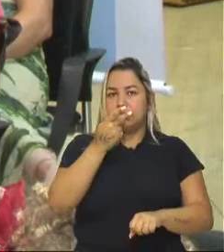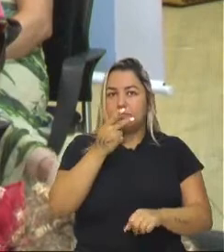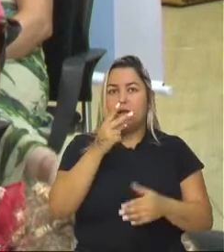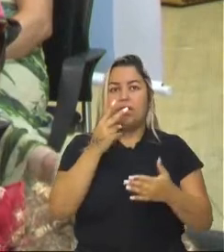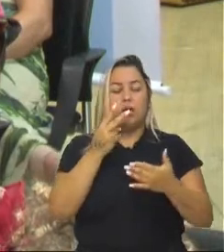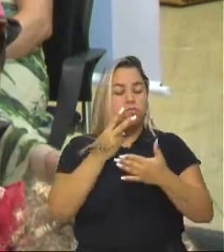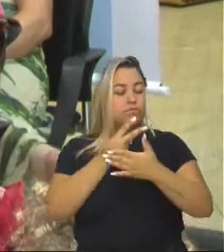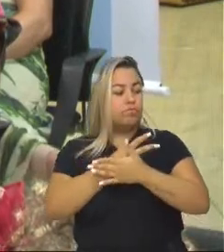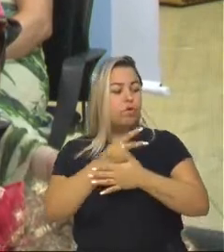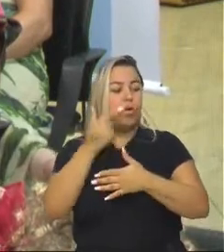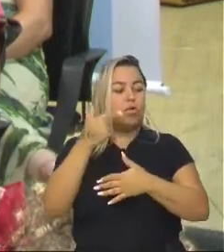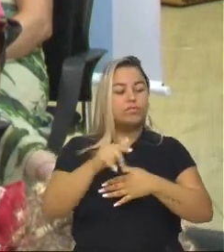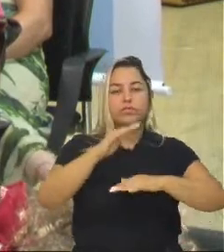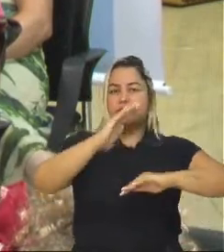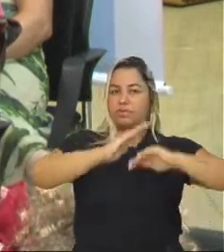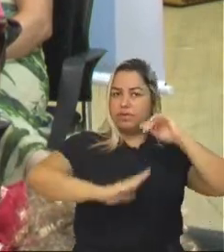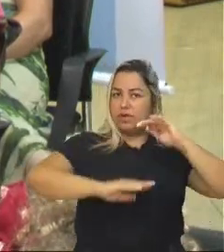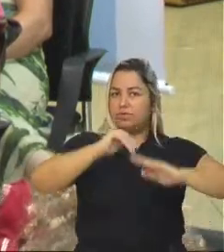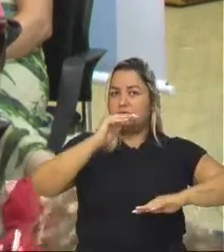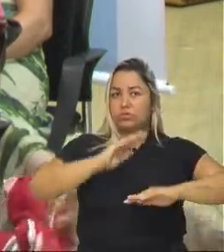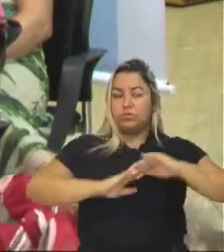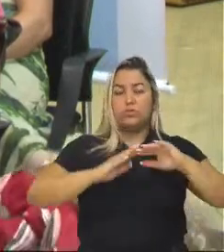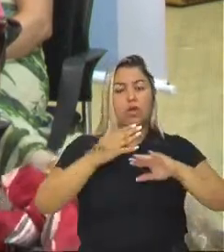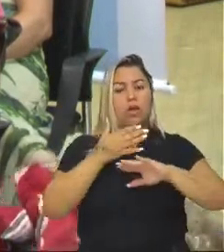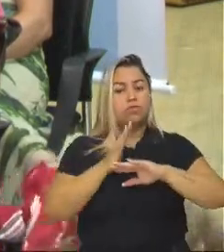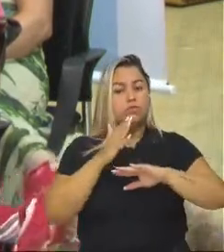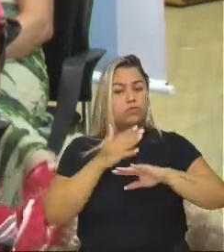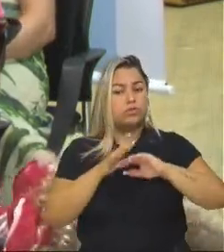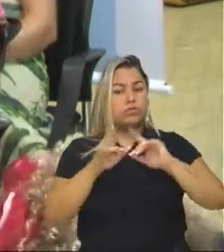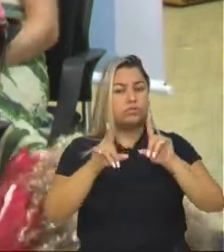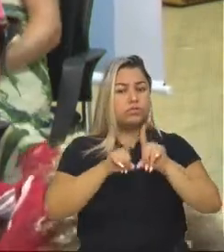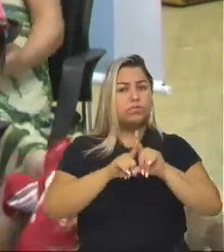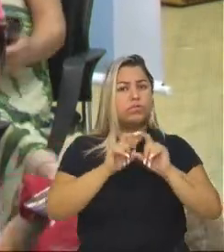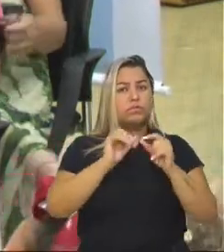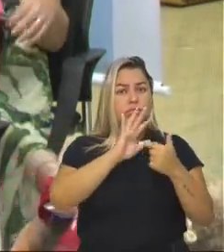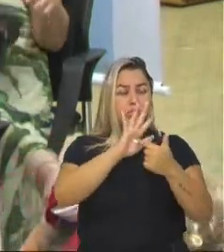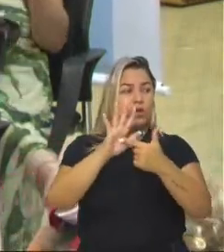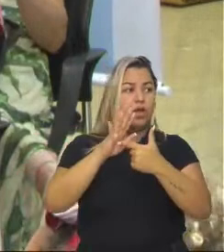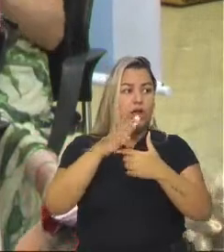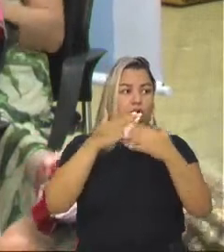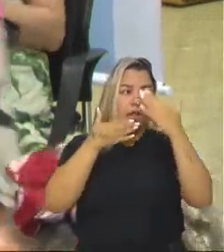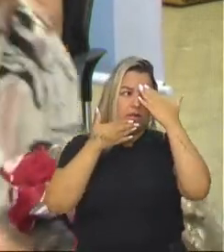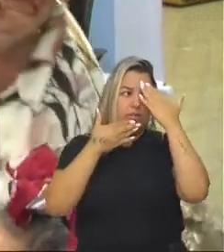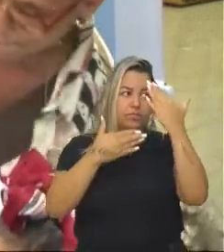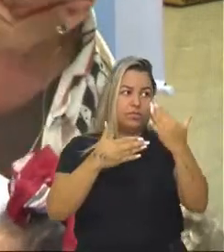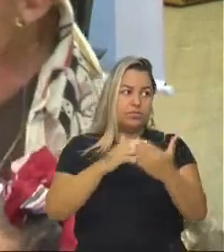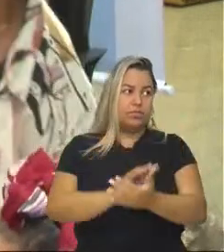a gente a pensar outras práticas. Eu acho que é isso que eu queria transmitir. Obrigada.